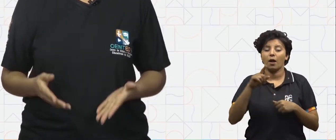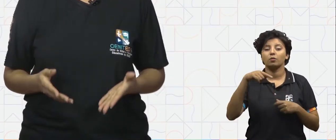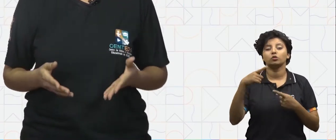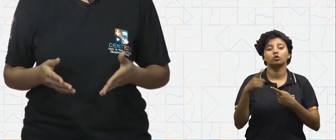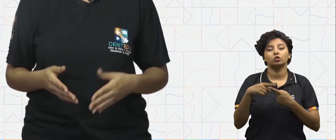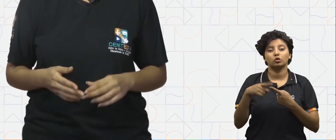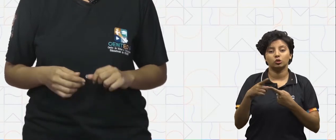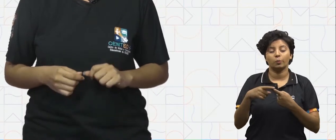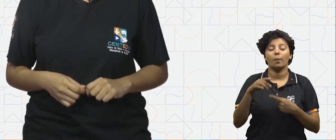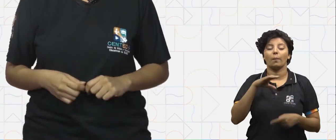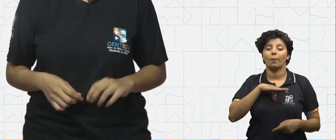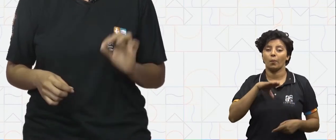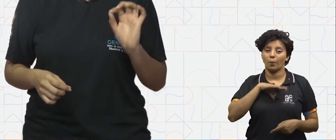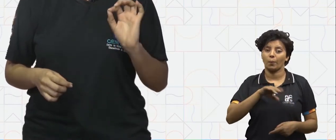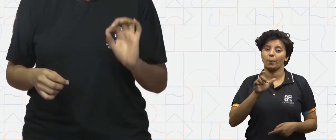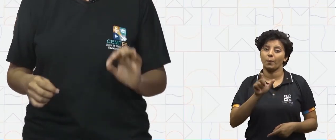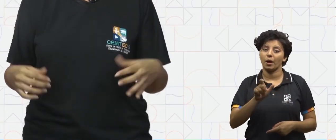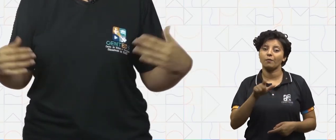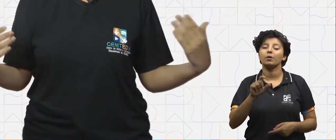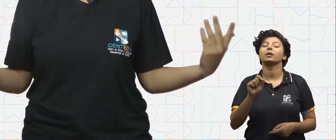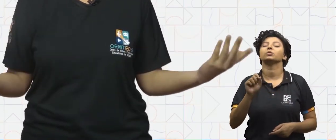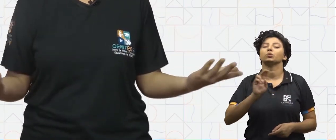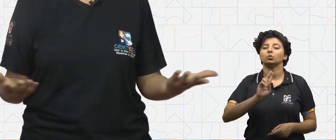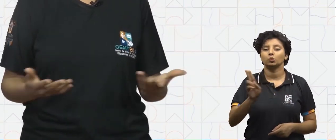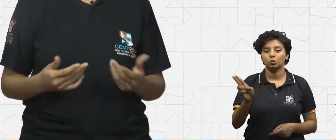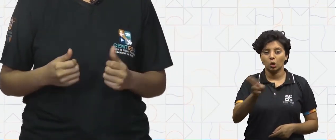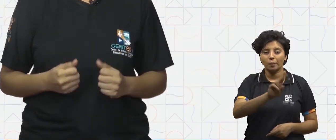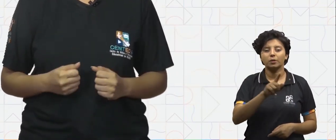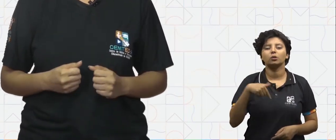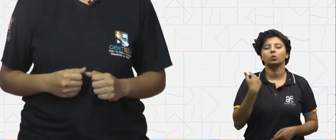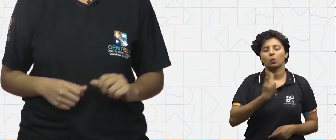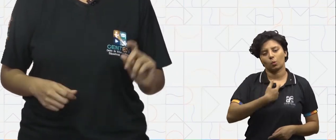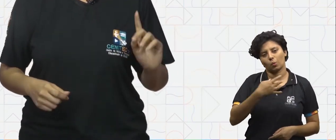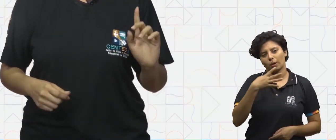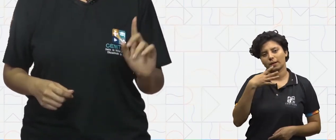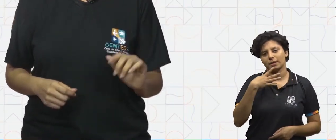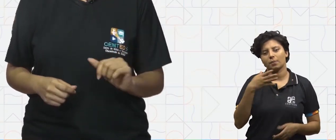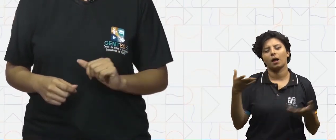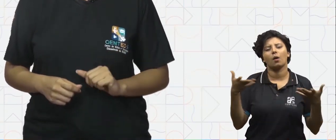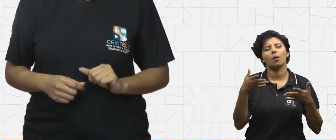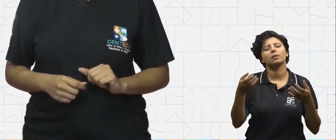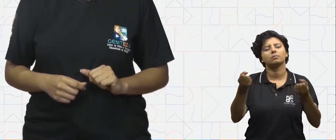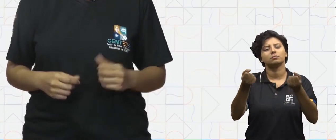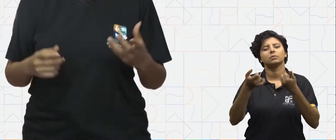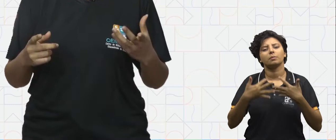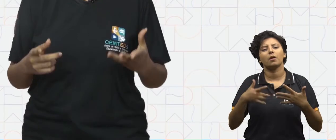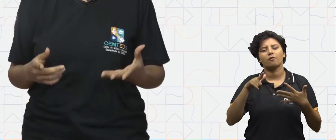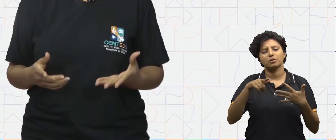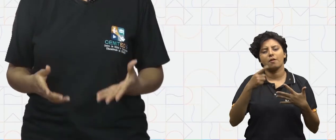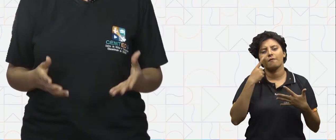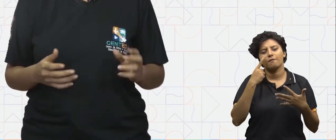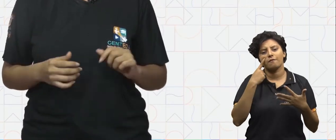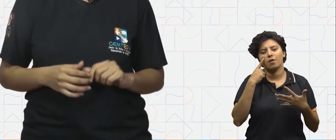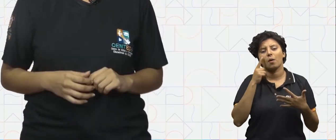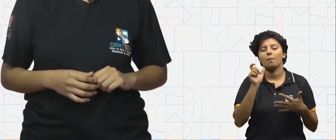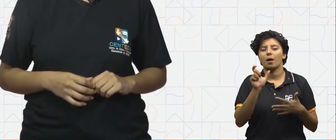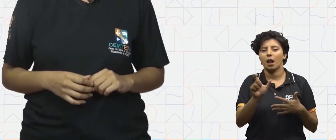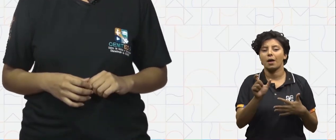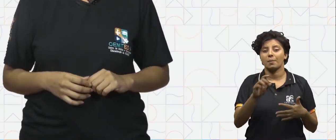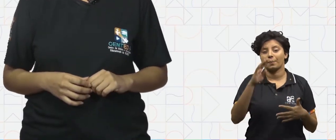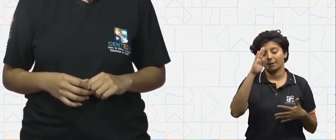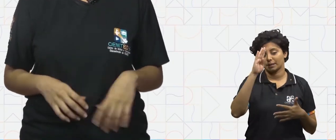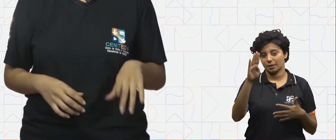uma classe da língua portuguesa que dá nome a tudo que conhecemos. Agora me diga, você reparou nas